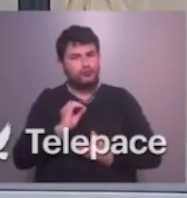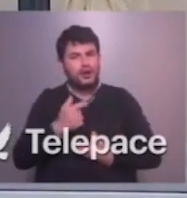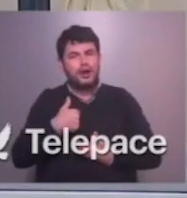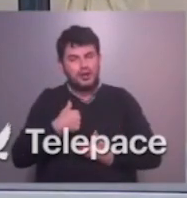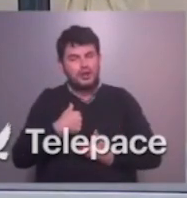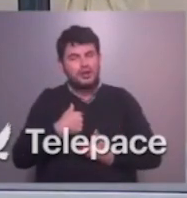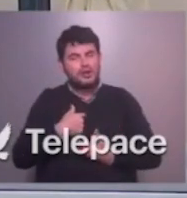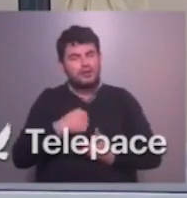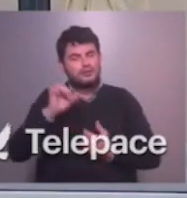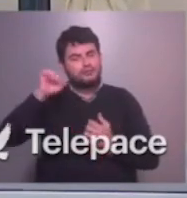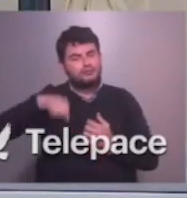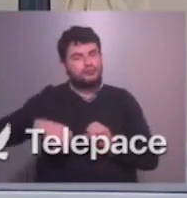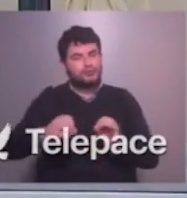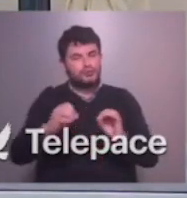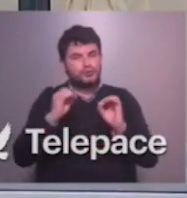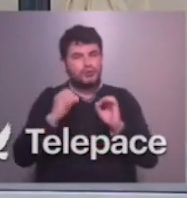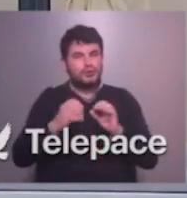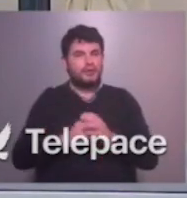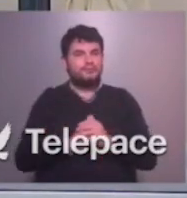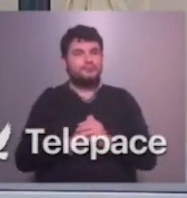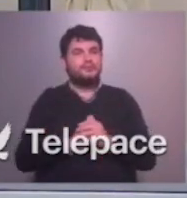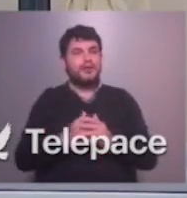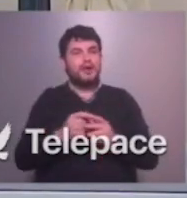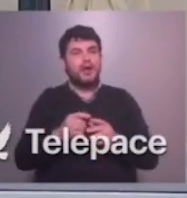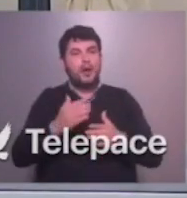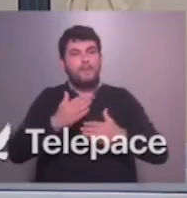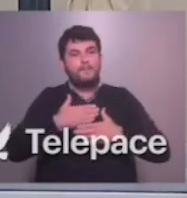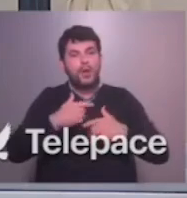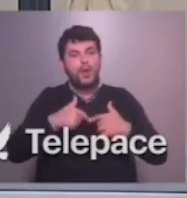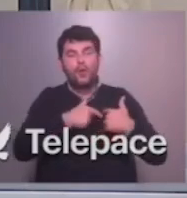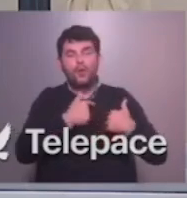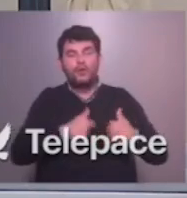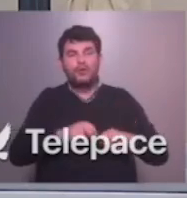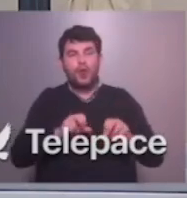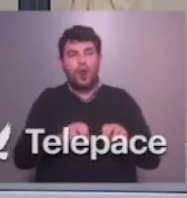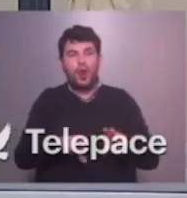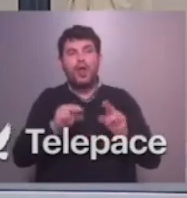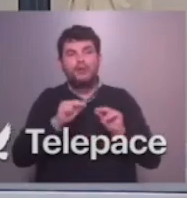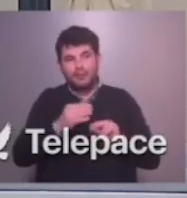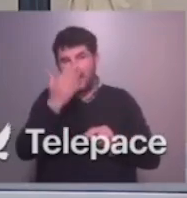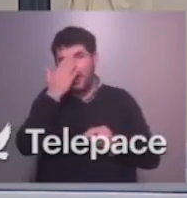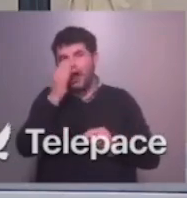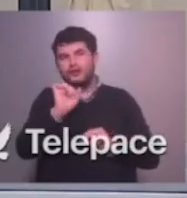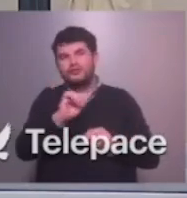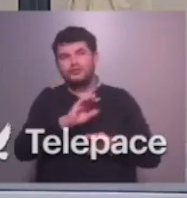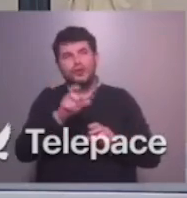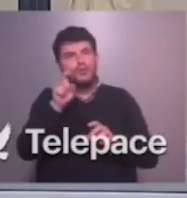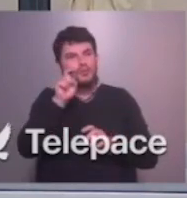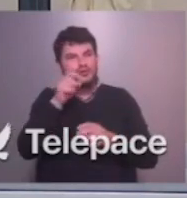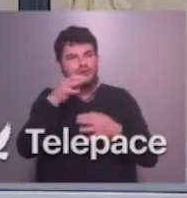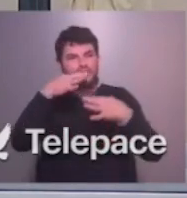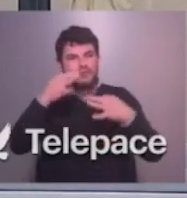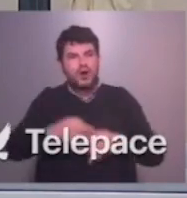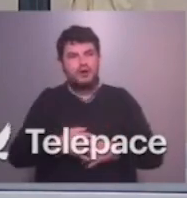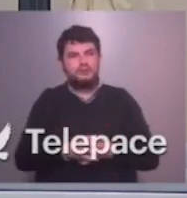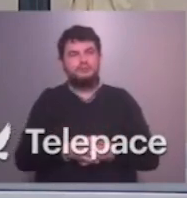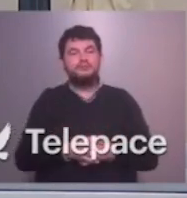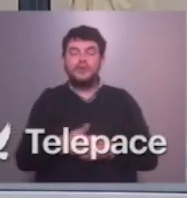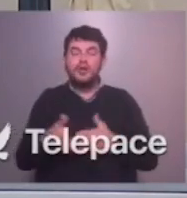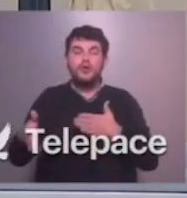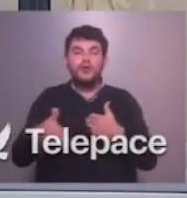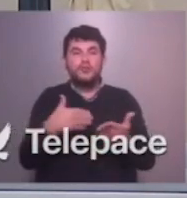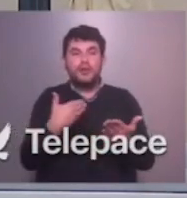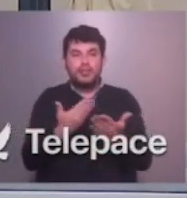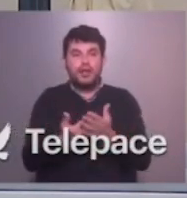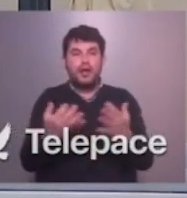Eu nunca te deixarei. O meu imaculado coração será o teu refúgio e o caminho que